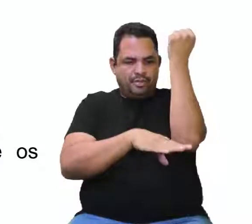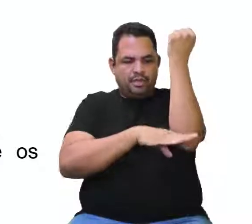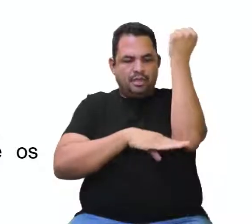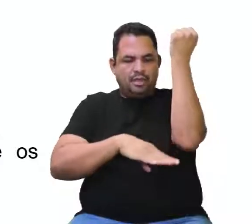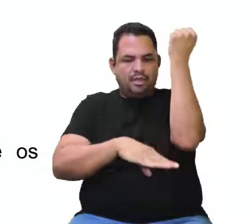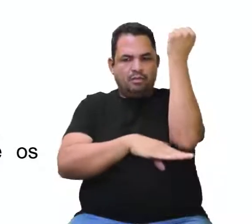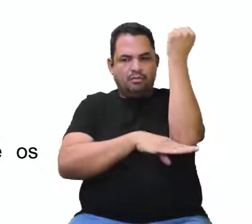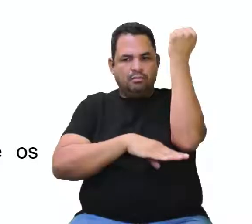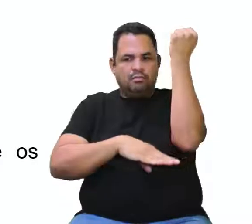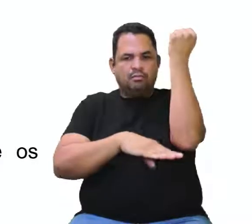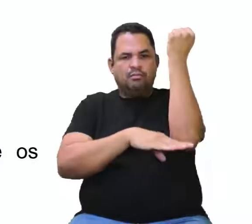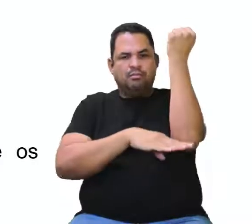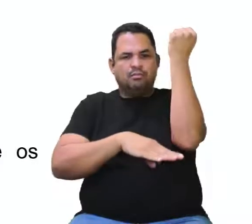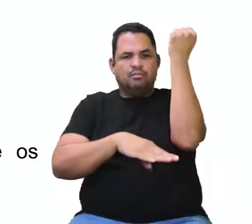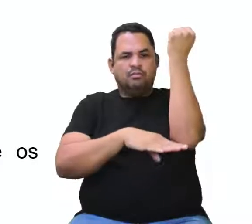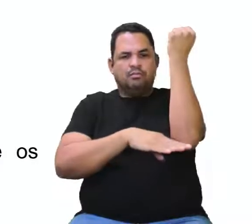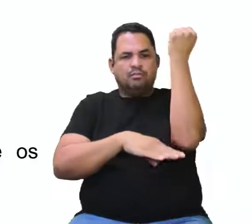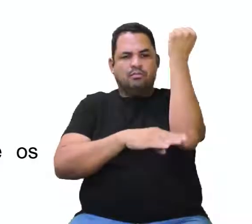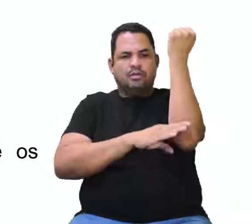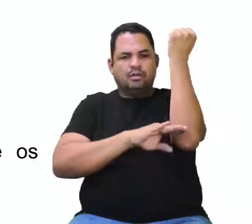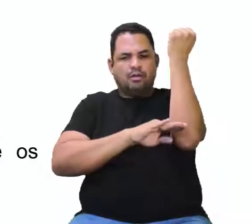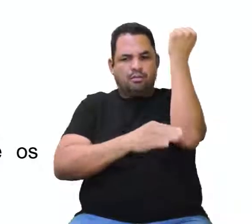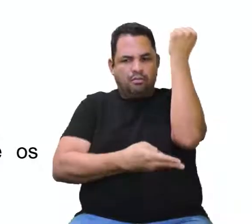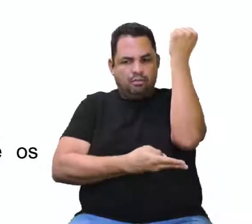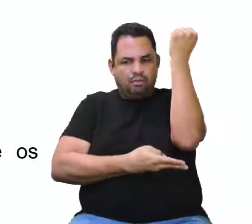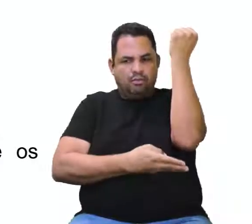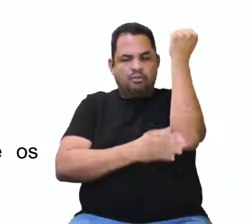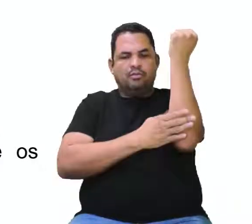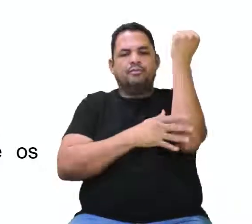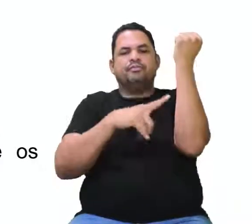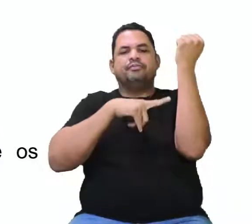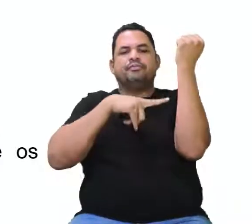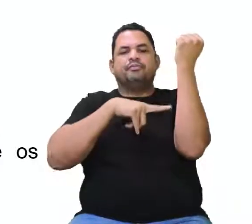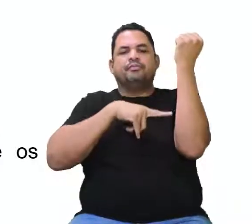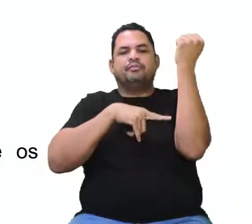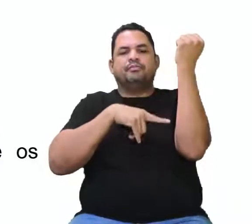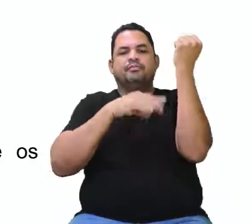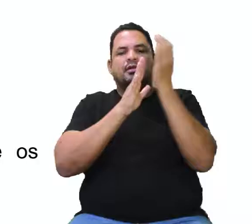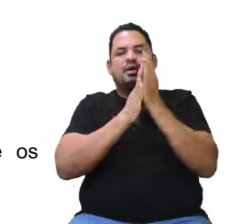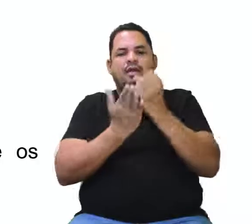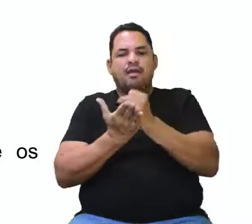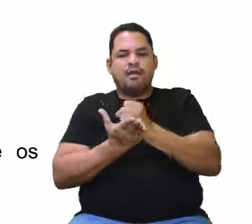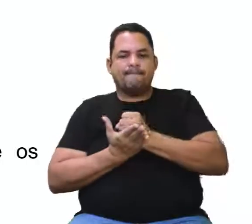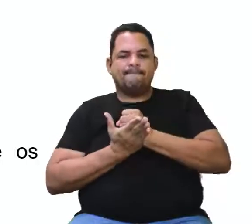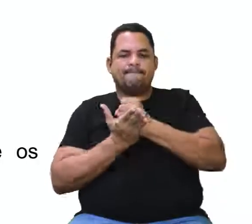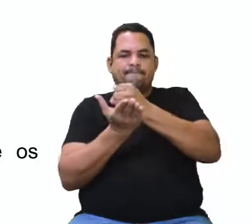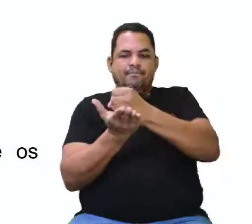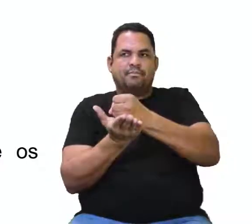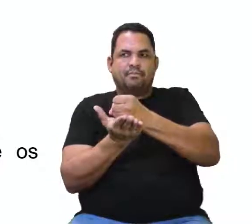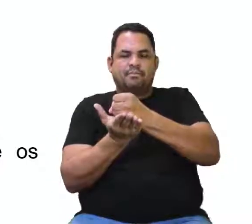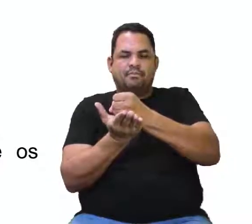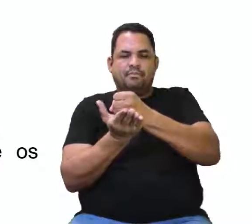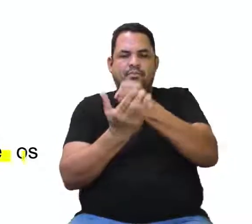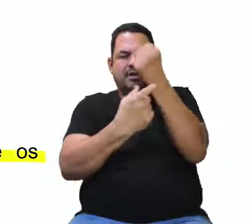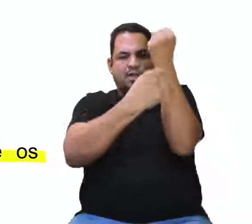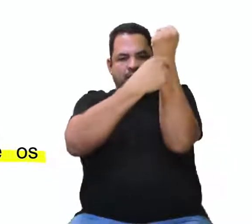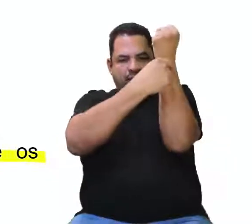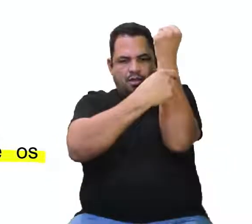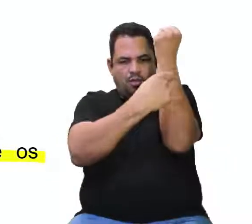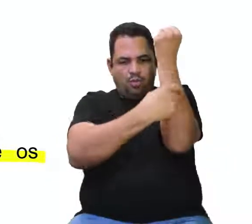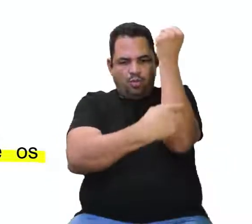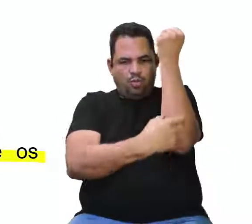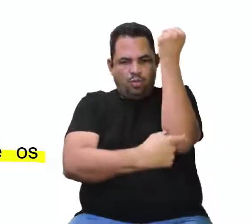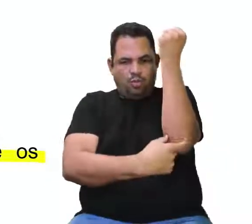de baixo, né, próxima ali à região do bumbum, a gente tem que ela é a base da coluna, onde os